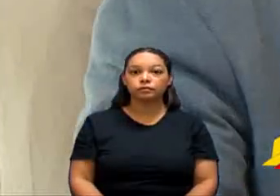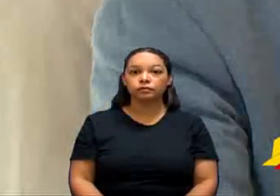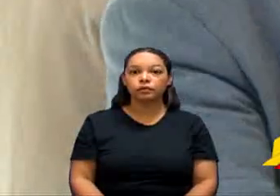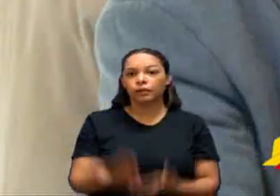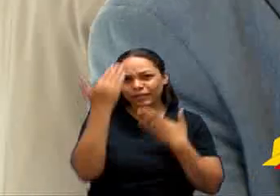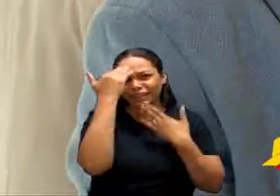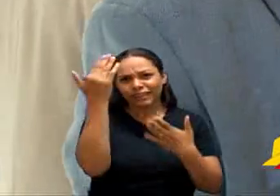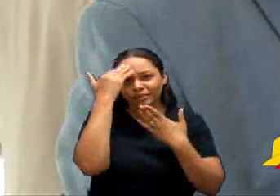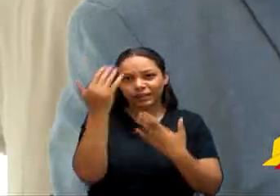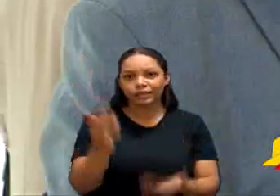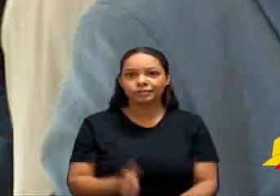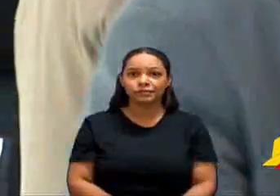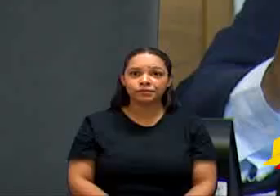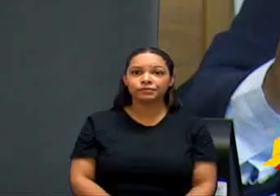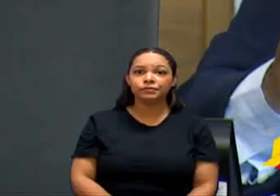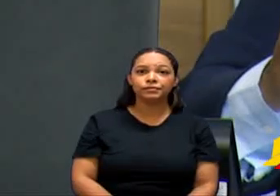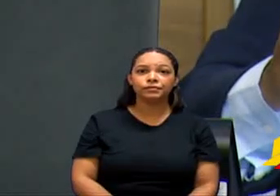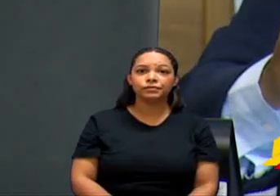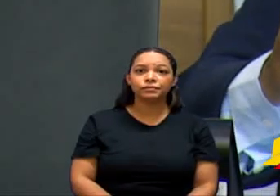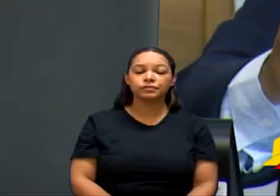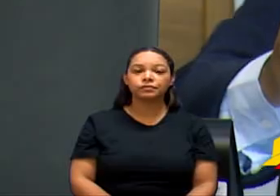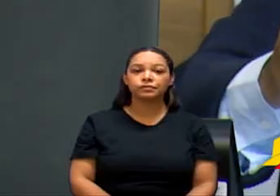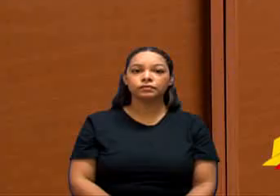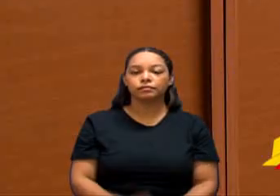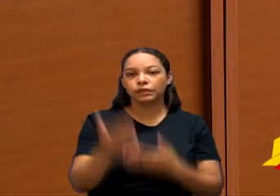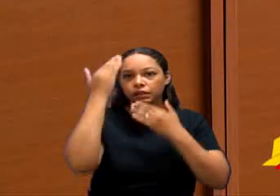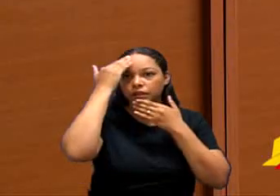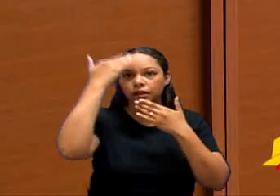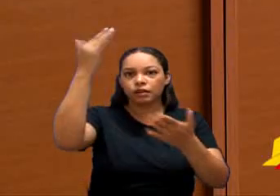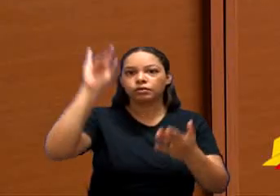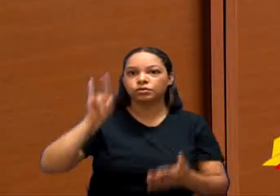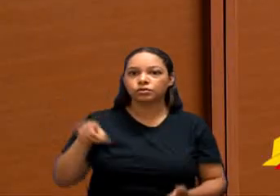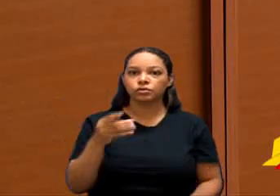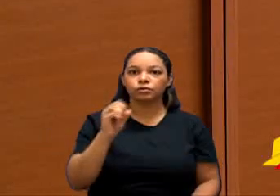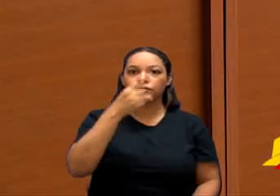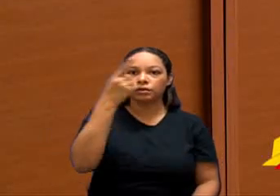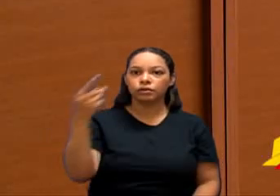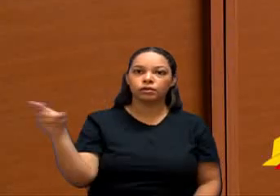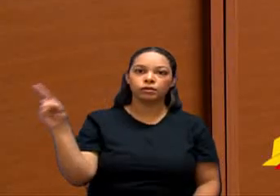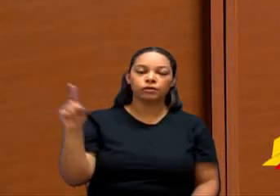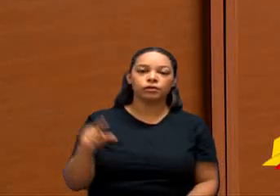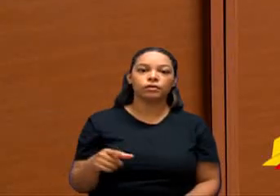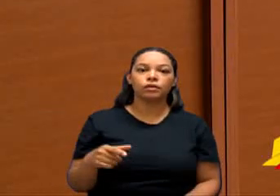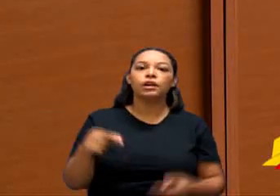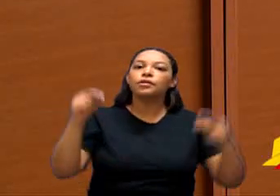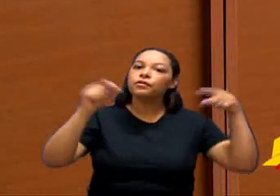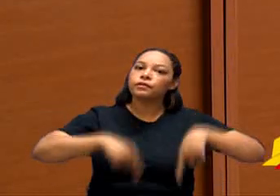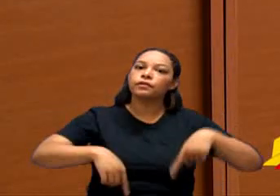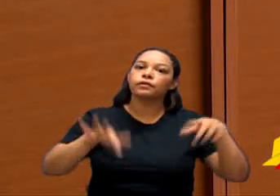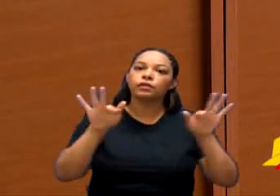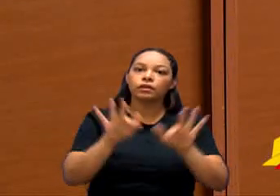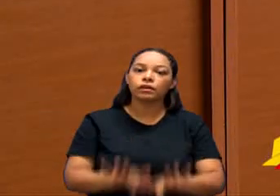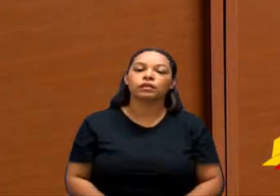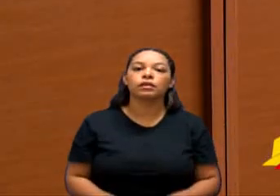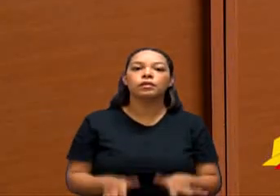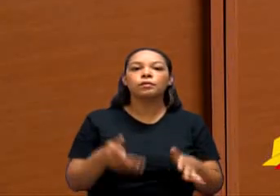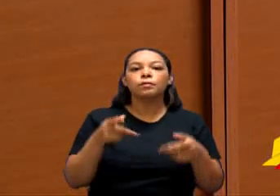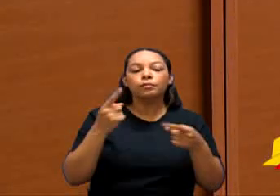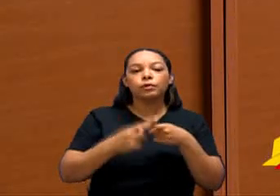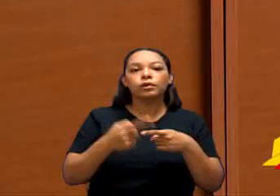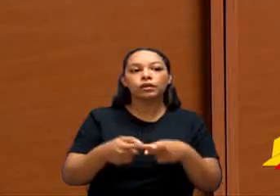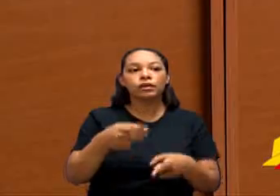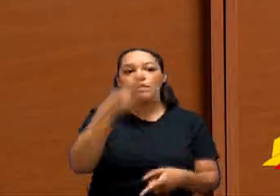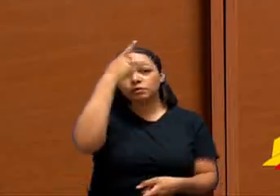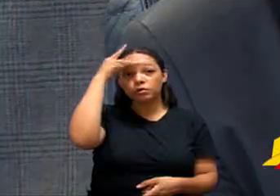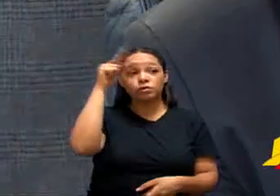Obrigado. Obrigado, João Donizete. Eu só fico aqui porque a gente fala pelo povo, Silvano. E eu estou esperando, acho que,